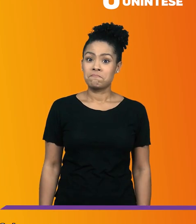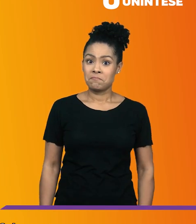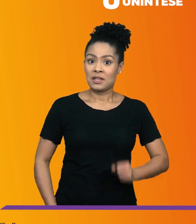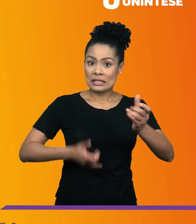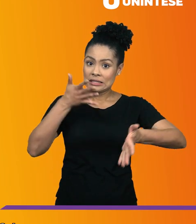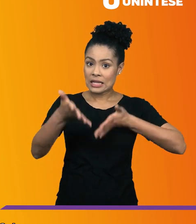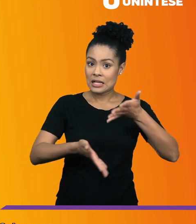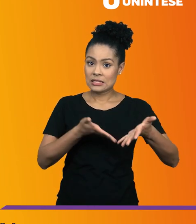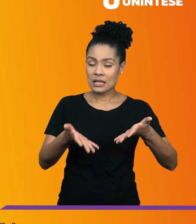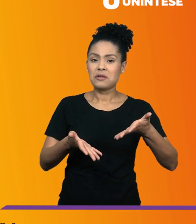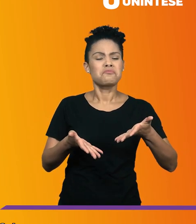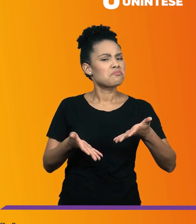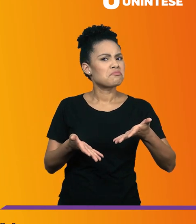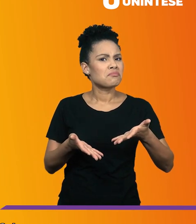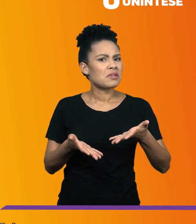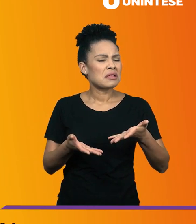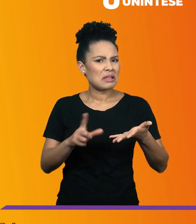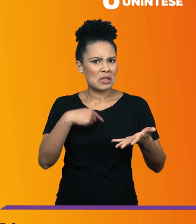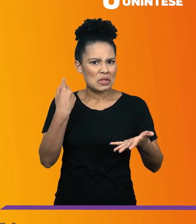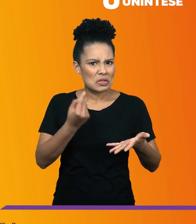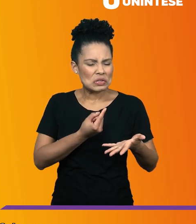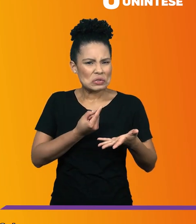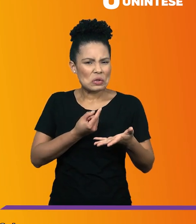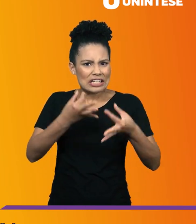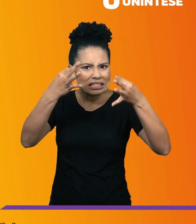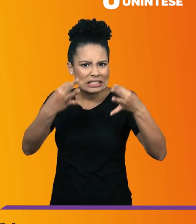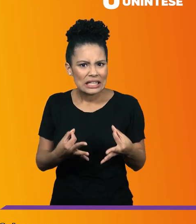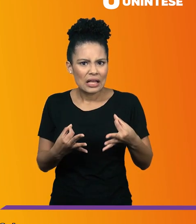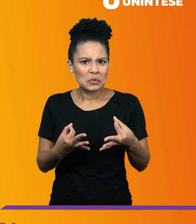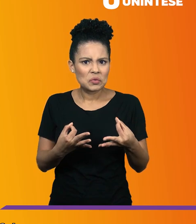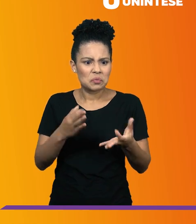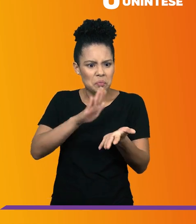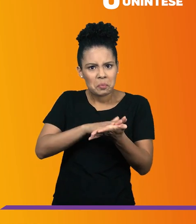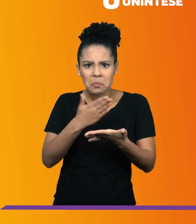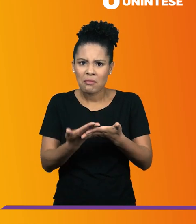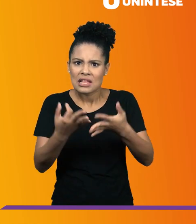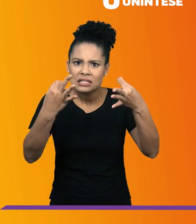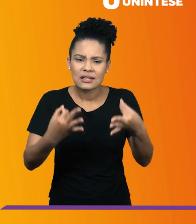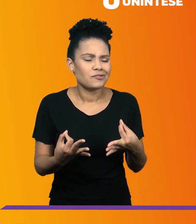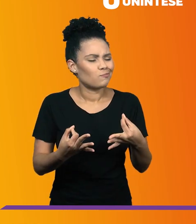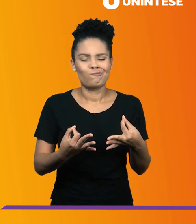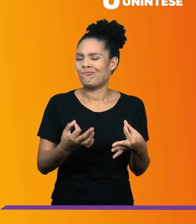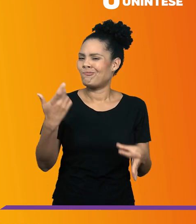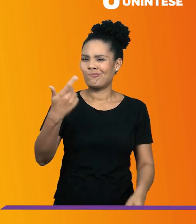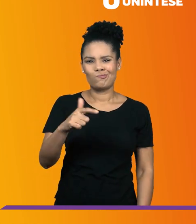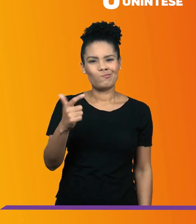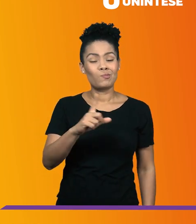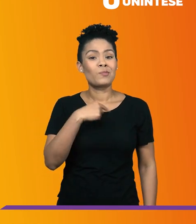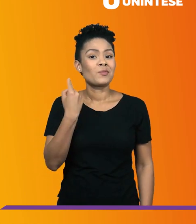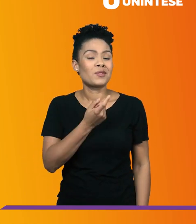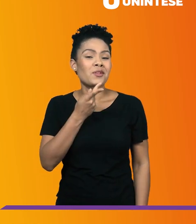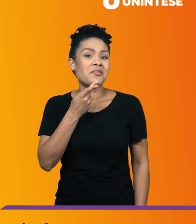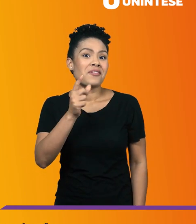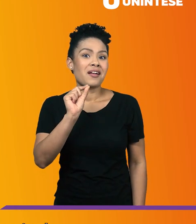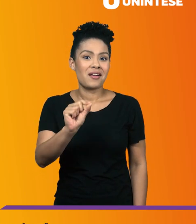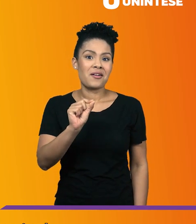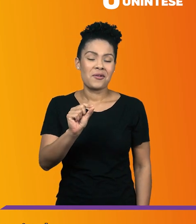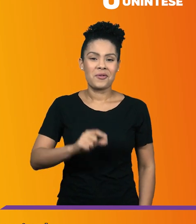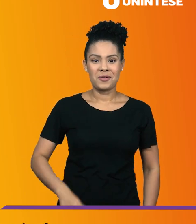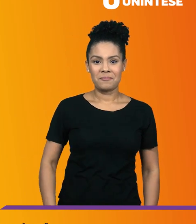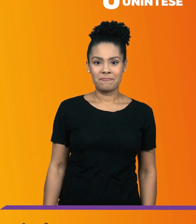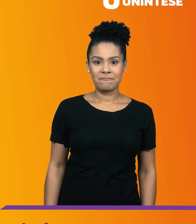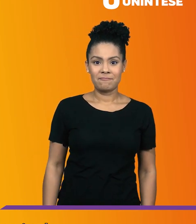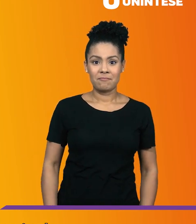Nessa sinalização, nós não falamos aquilo que estava na frase original. Nessa sinalização, nós falamos... O